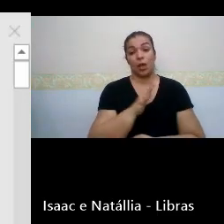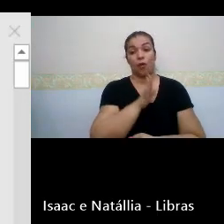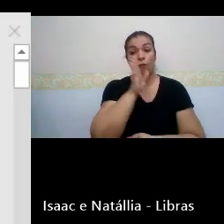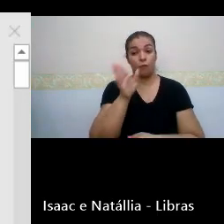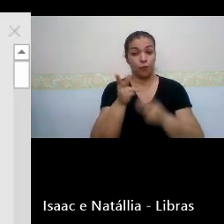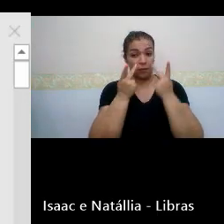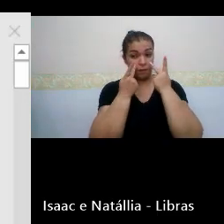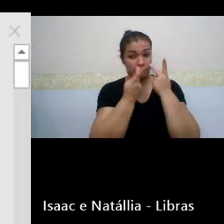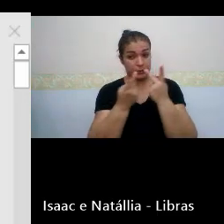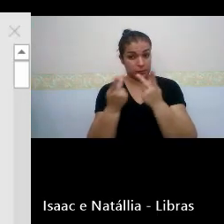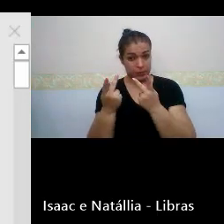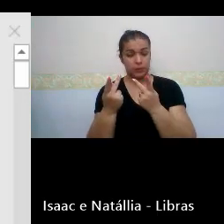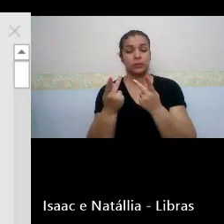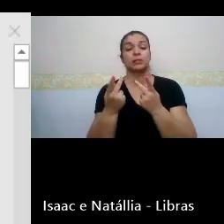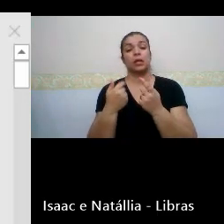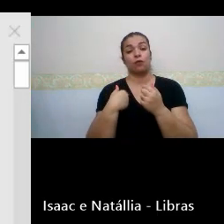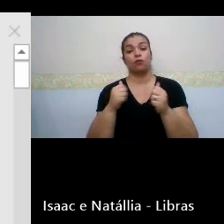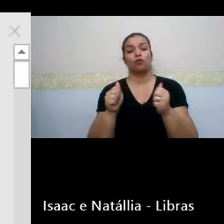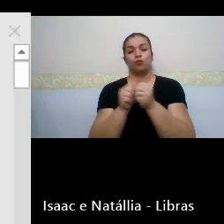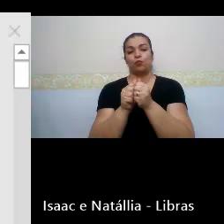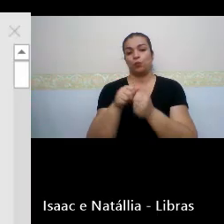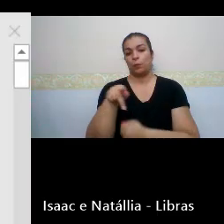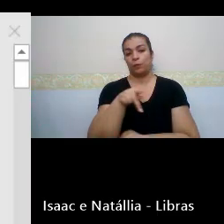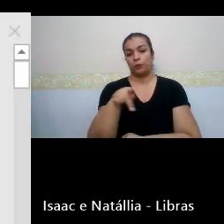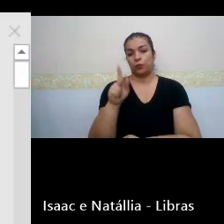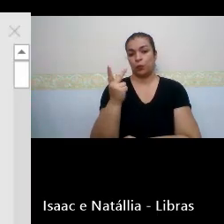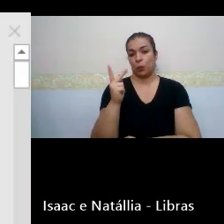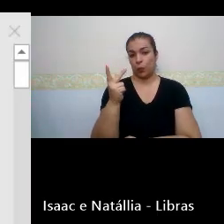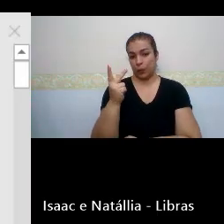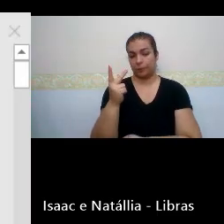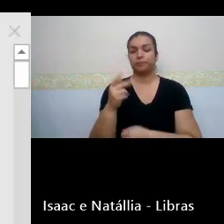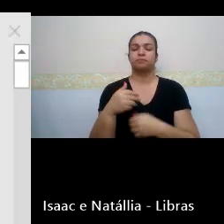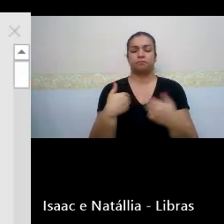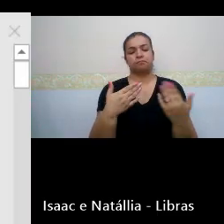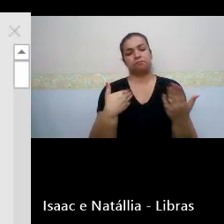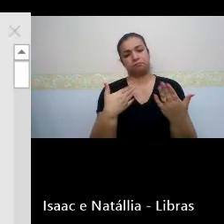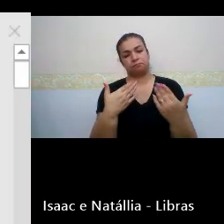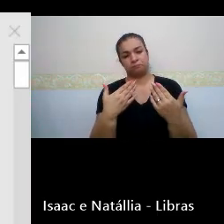em conjunto com a professora de história. E aí a gente conversava sobre